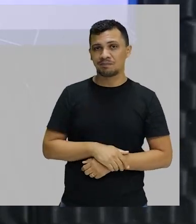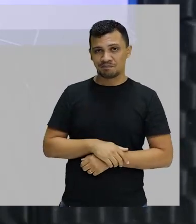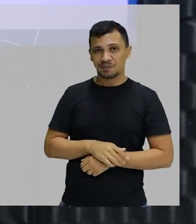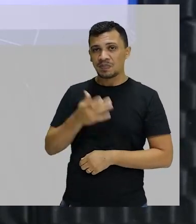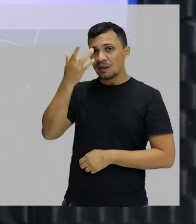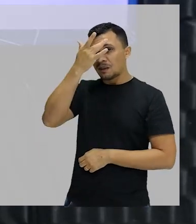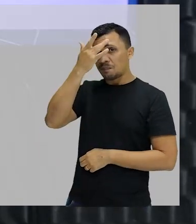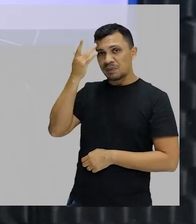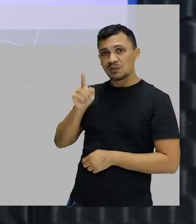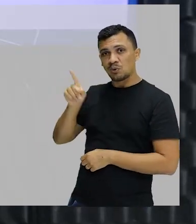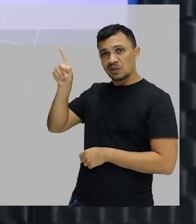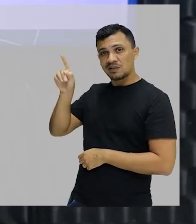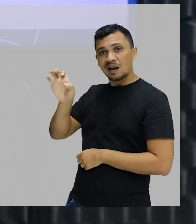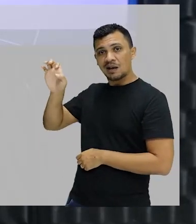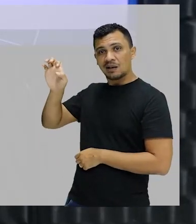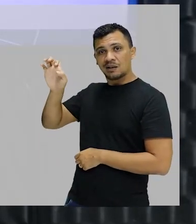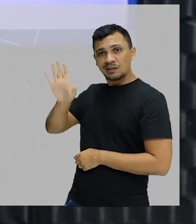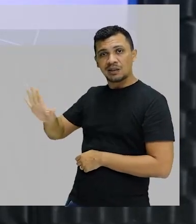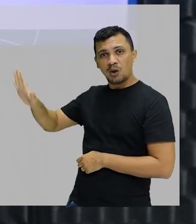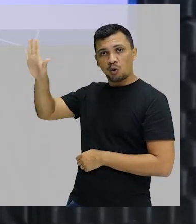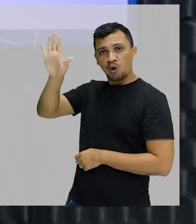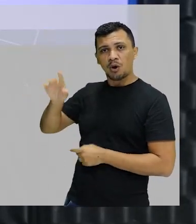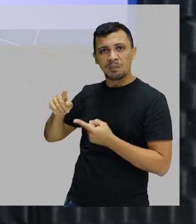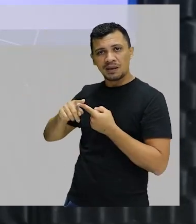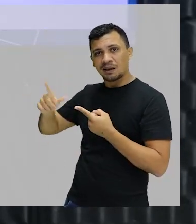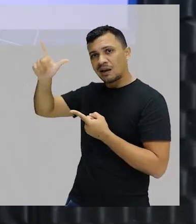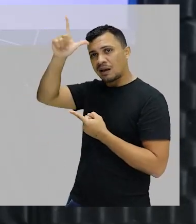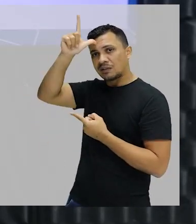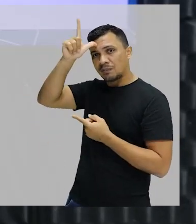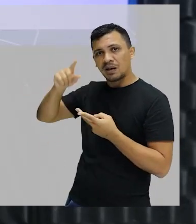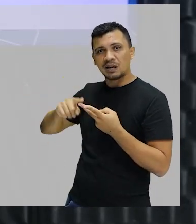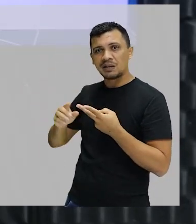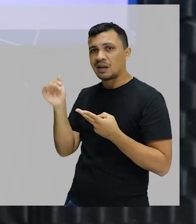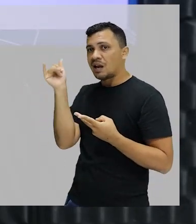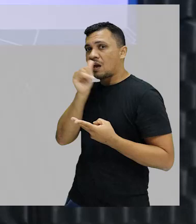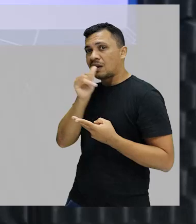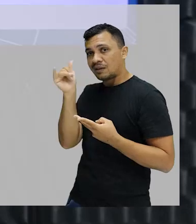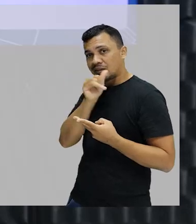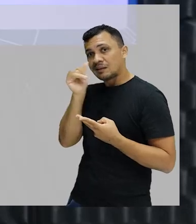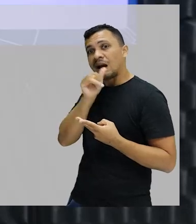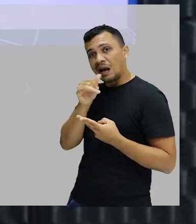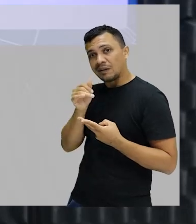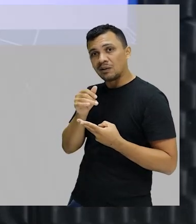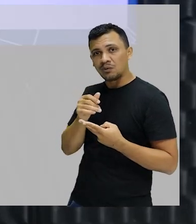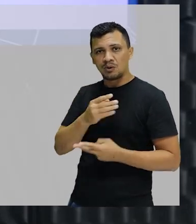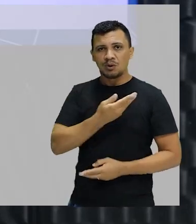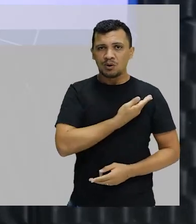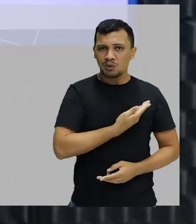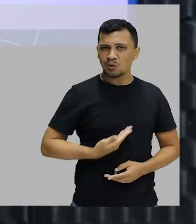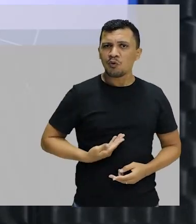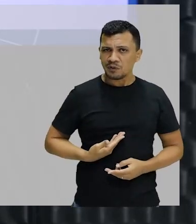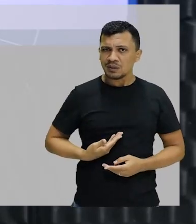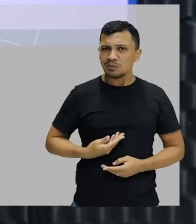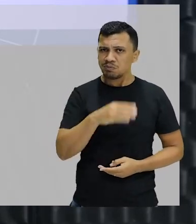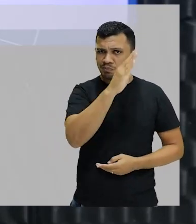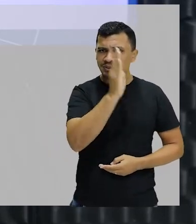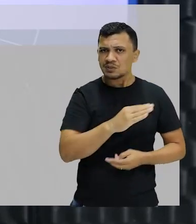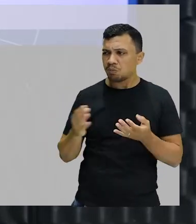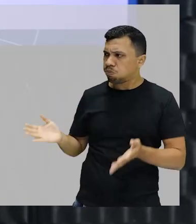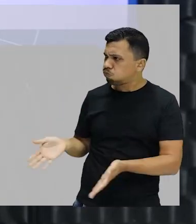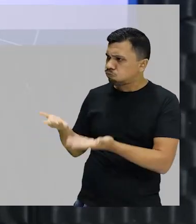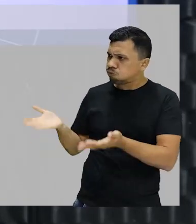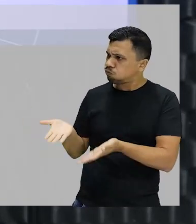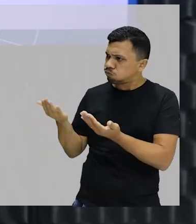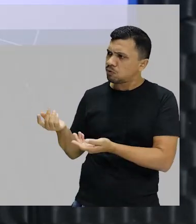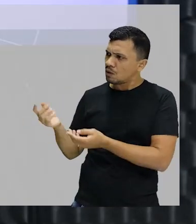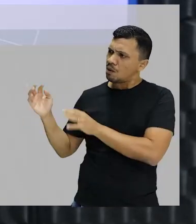imigrantes lá da Europa, sobretudo de origem alemã e italiana, incentivados inclusive pelo governo brasileiro a virem para o Brasil